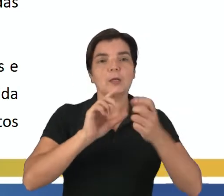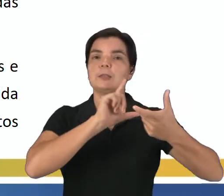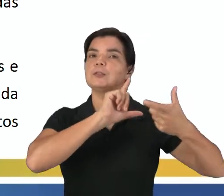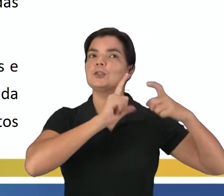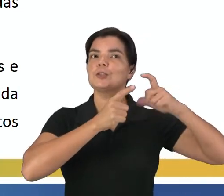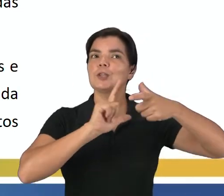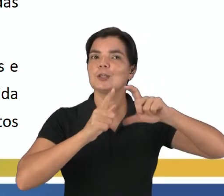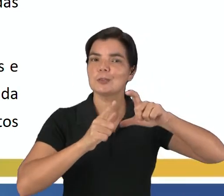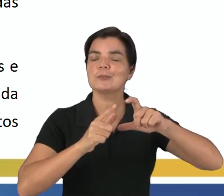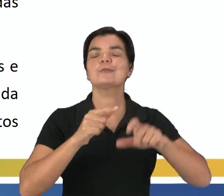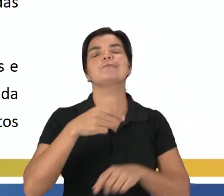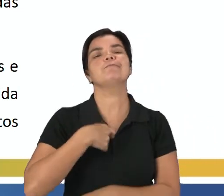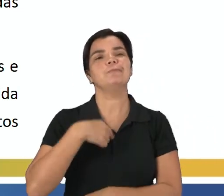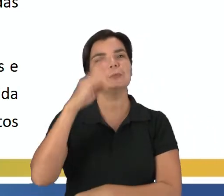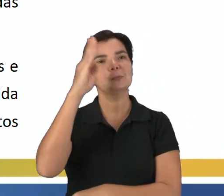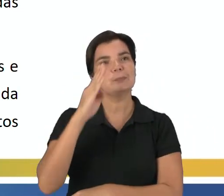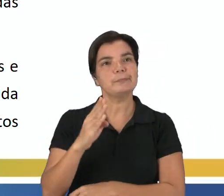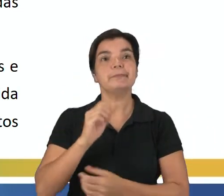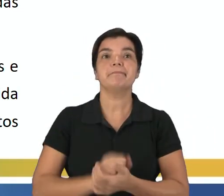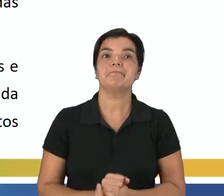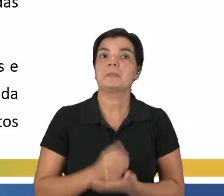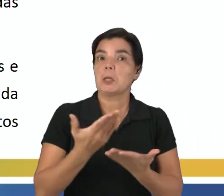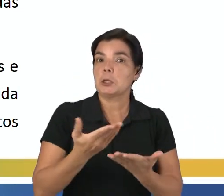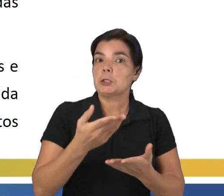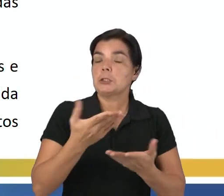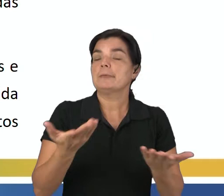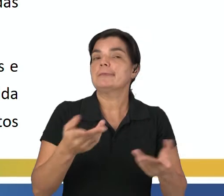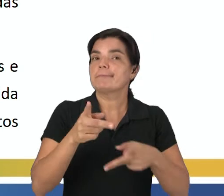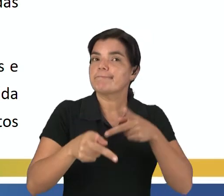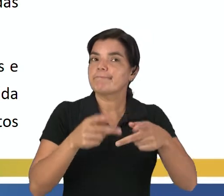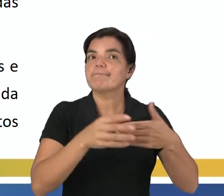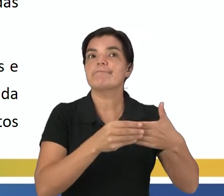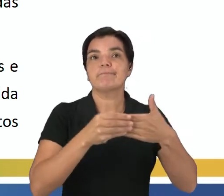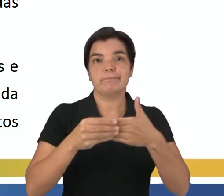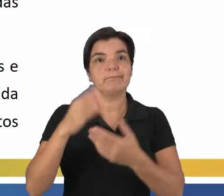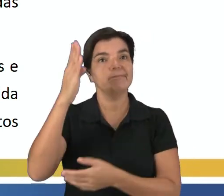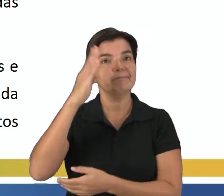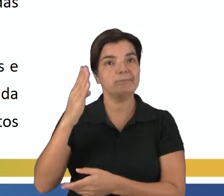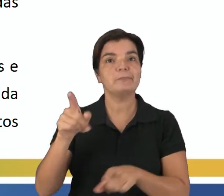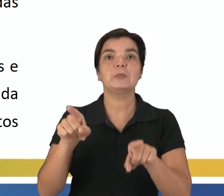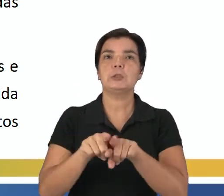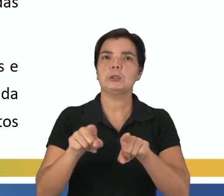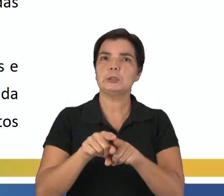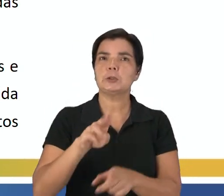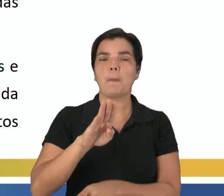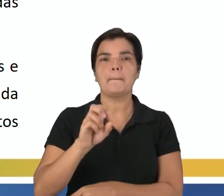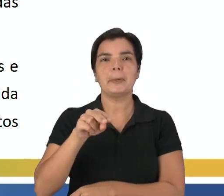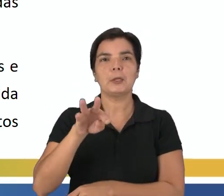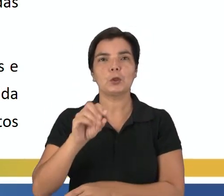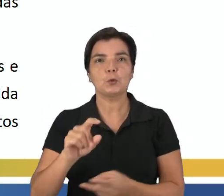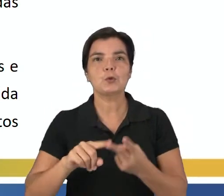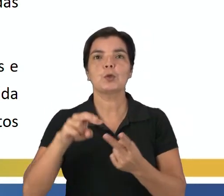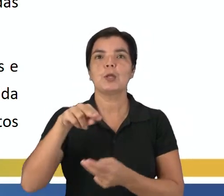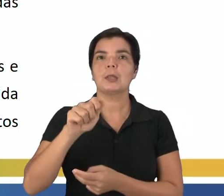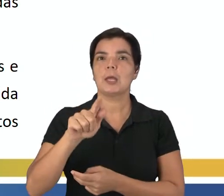na formação de tradições nacionais. Entre os povos trazidos para o Brasil estão os